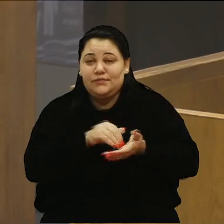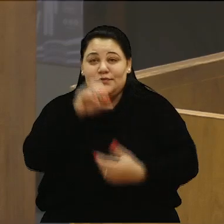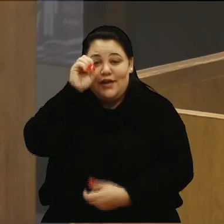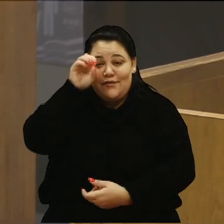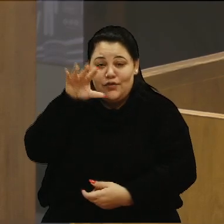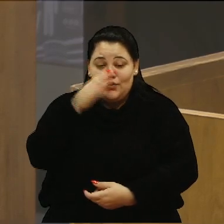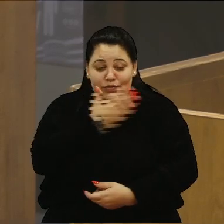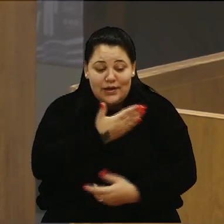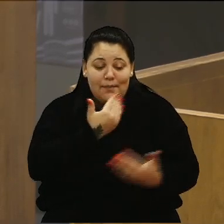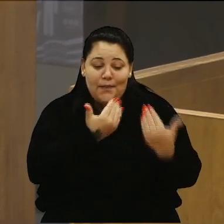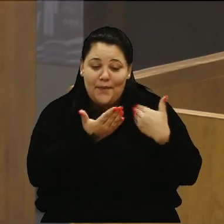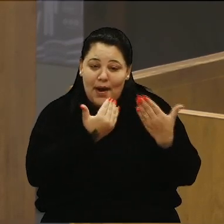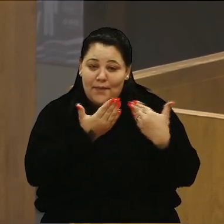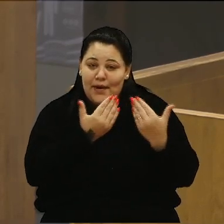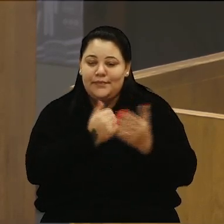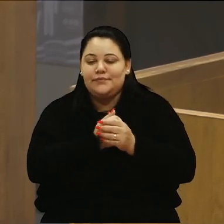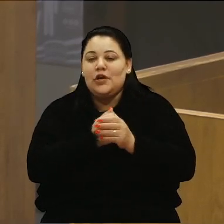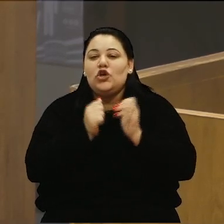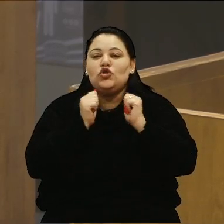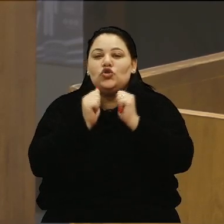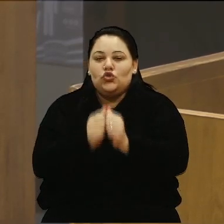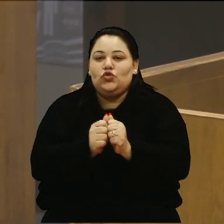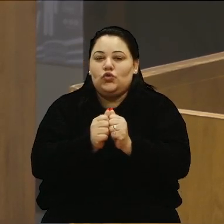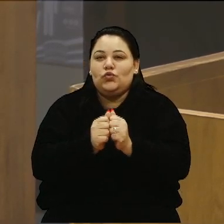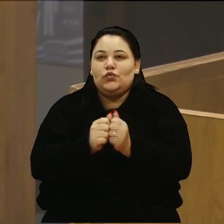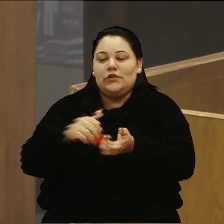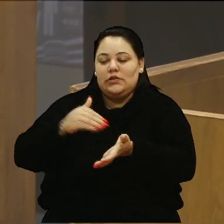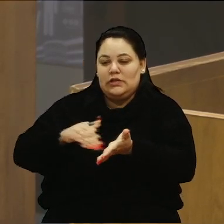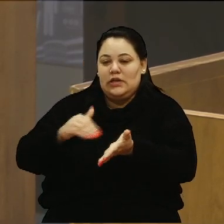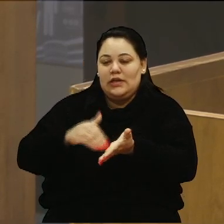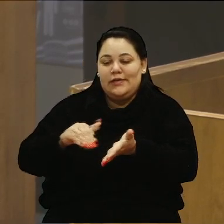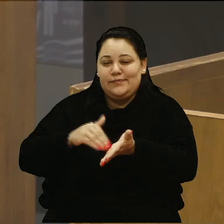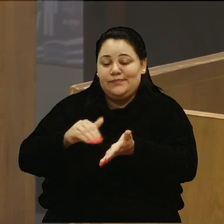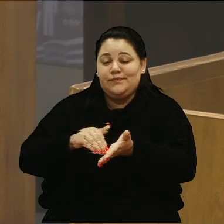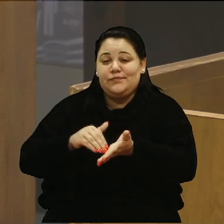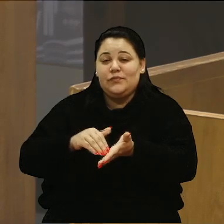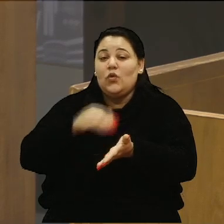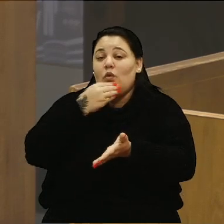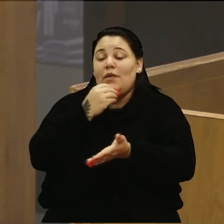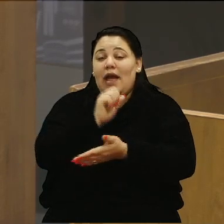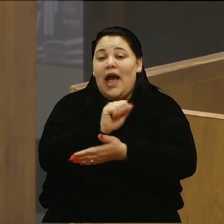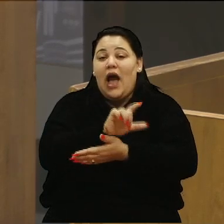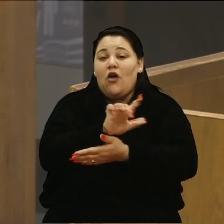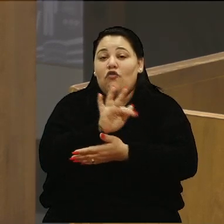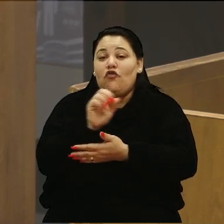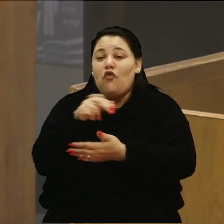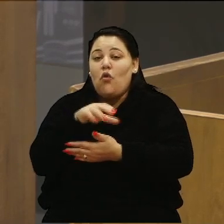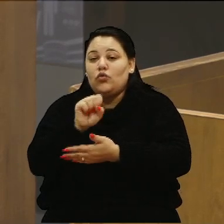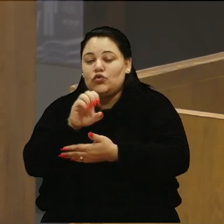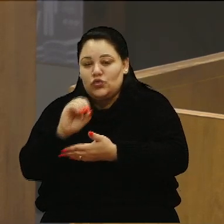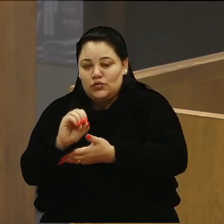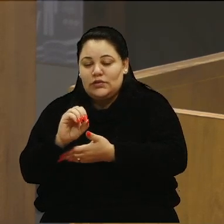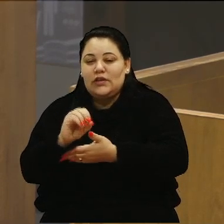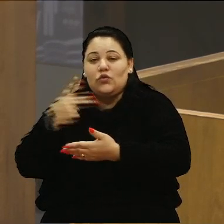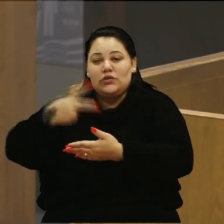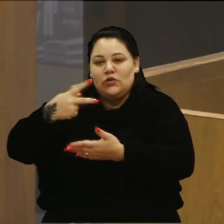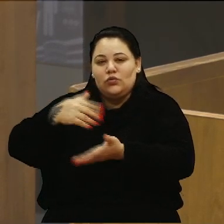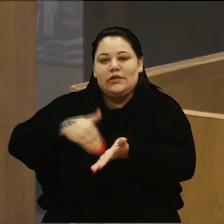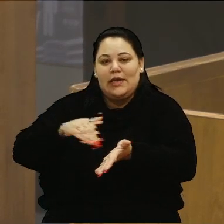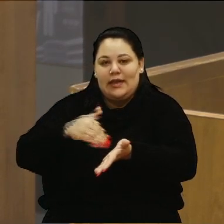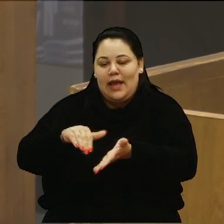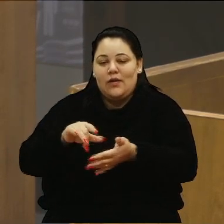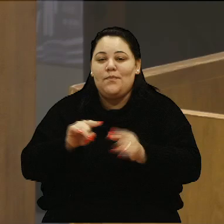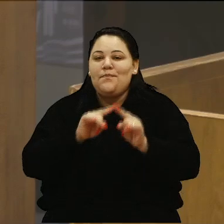Fiuza, com o adjunto da Secretaria de Trânsito, o senhor Alfonso. No entanto,